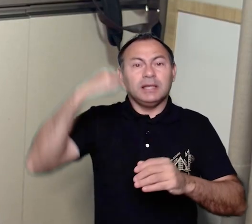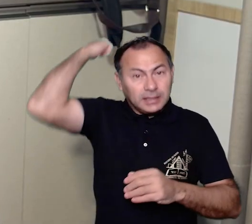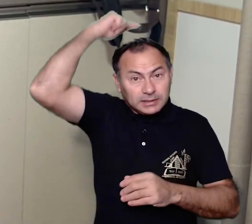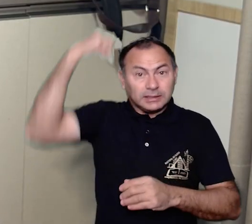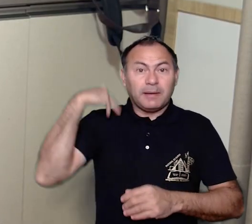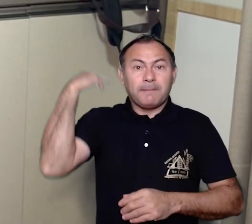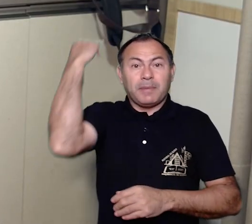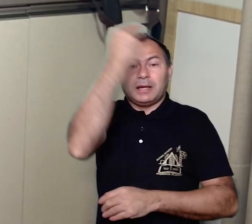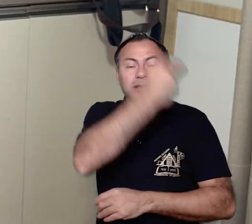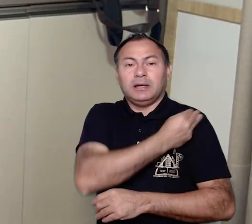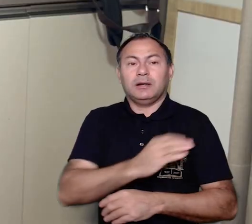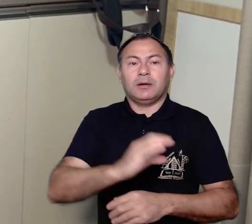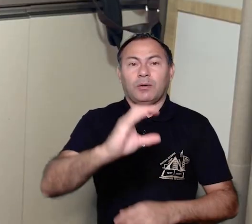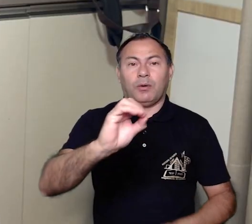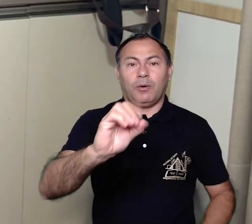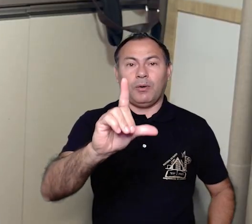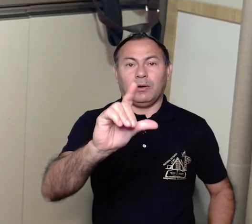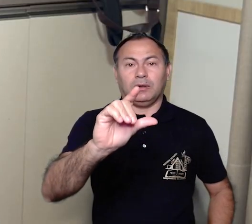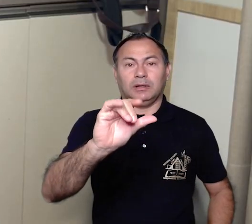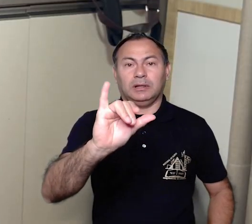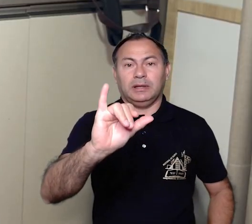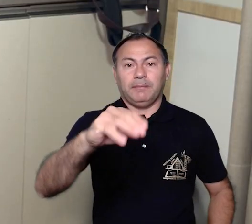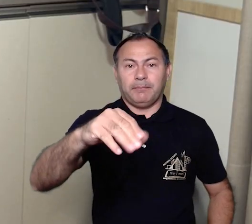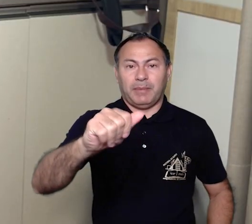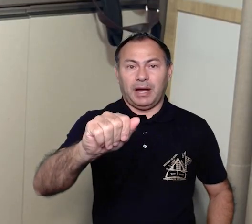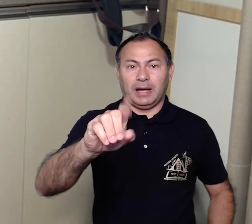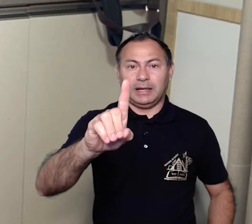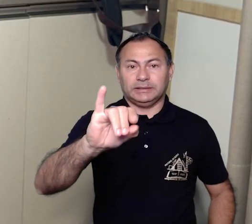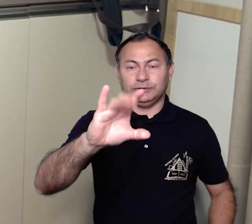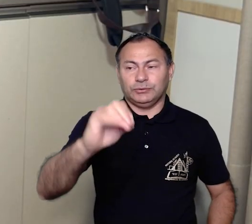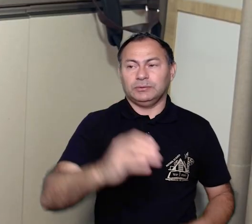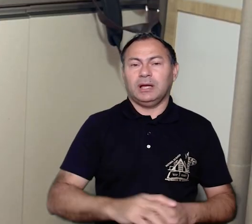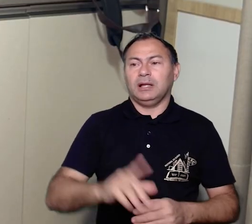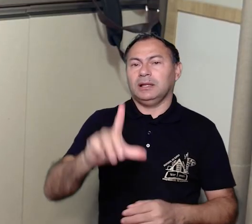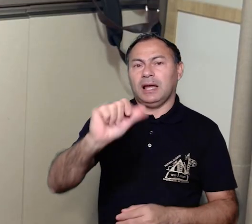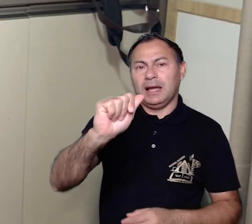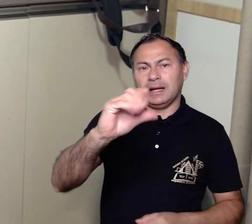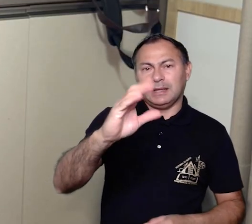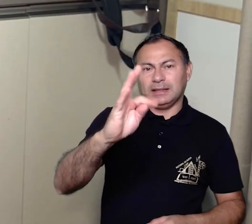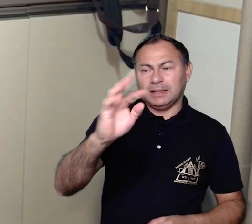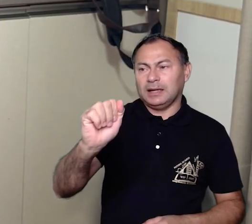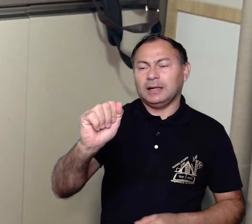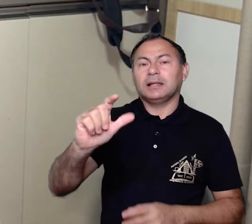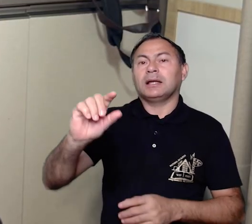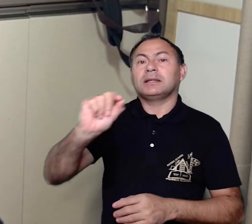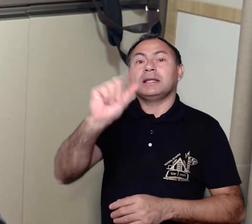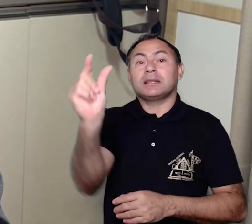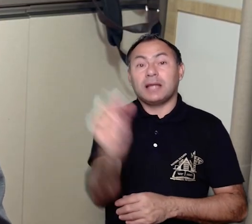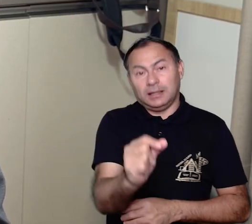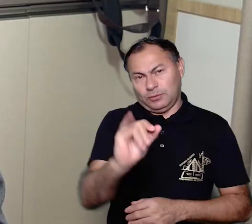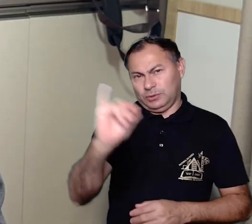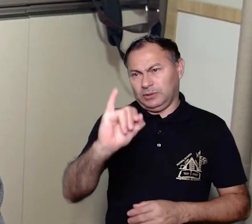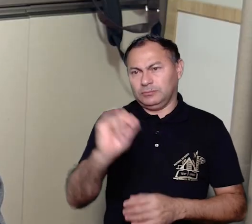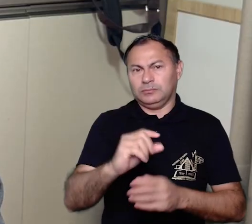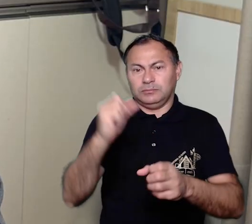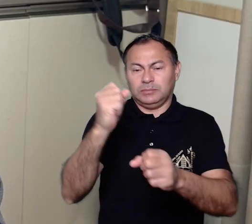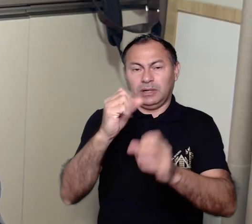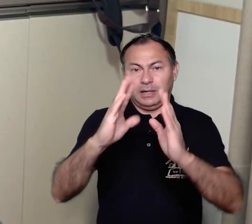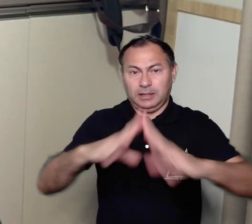Maria di Colemaggio, de L'Aquila, na Itália. A Basílica foi construída